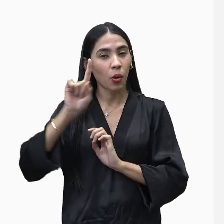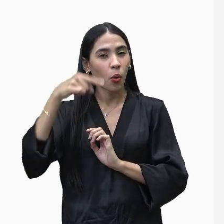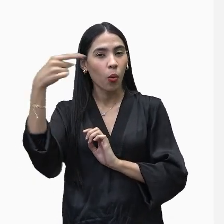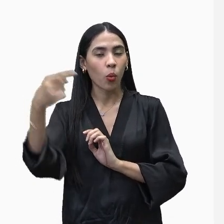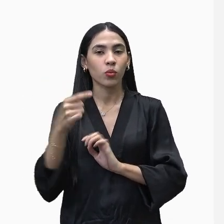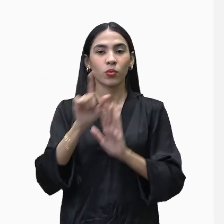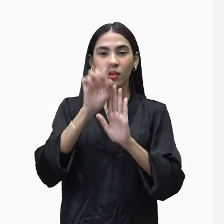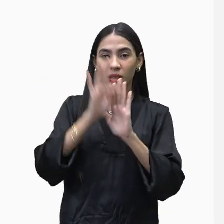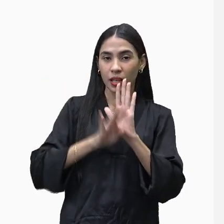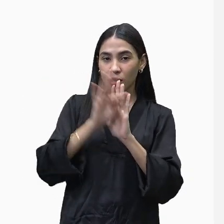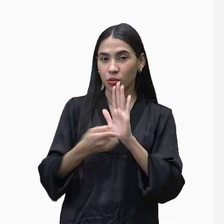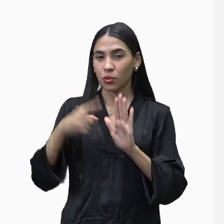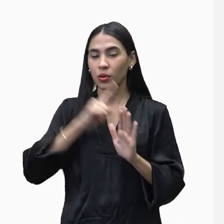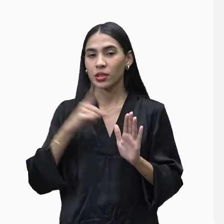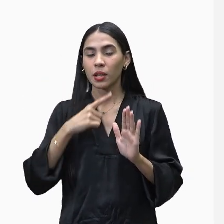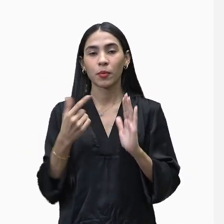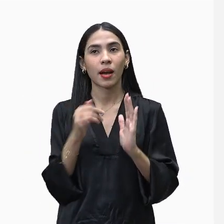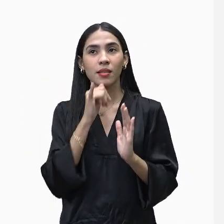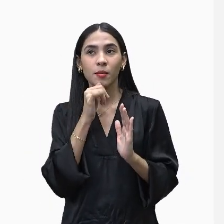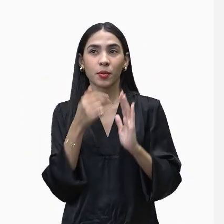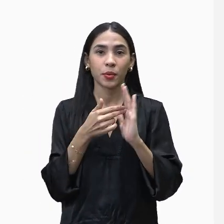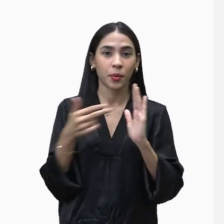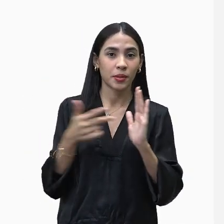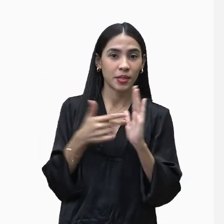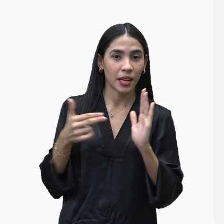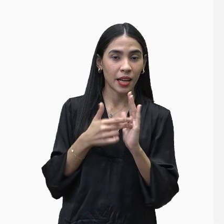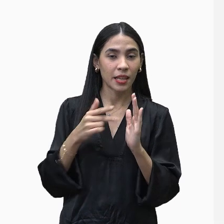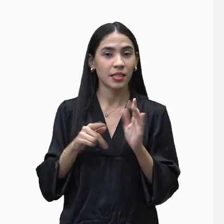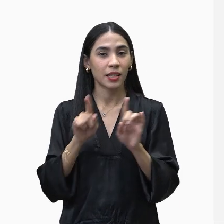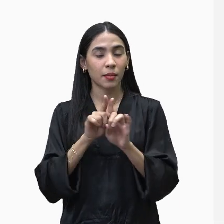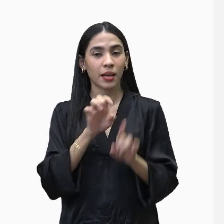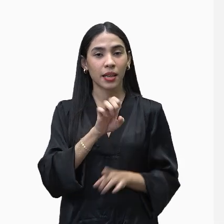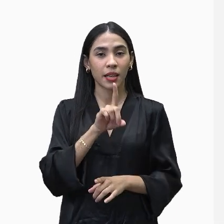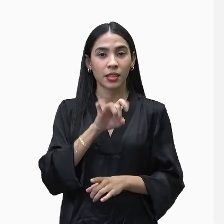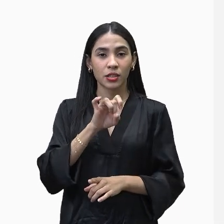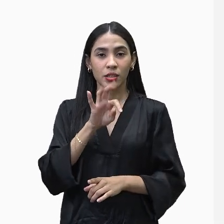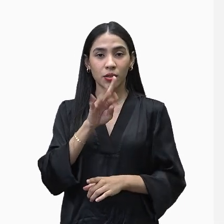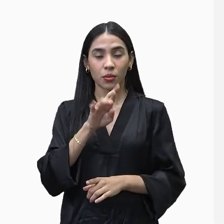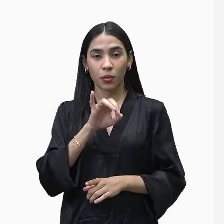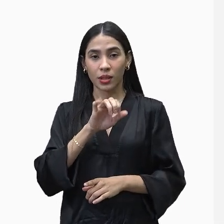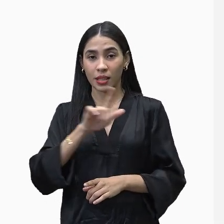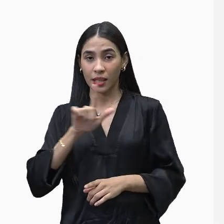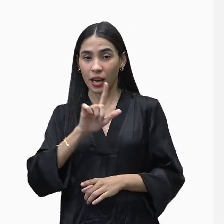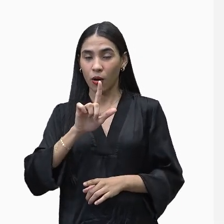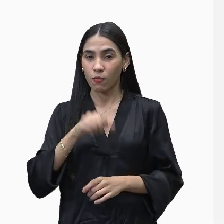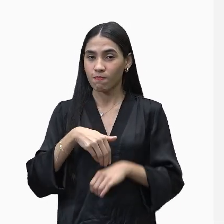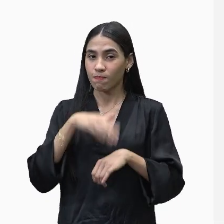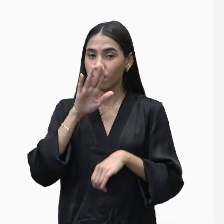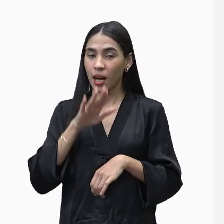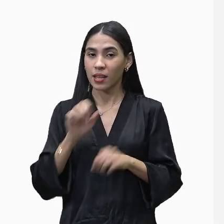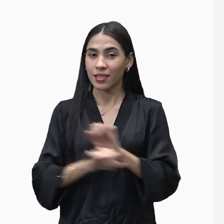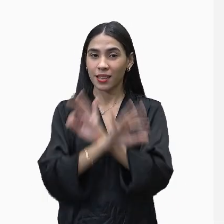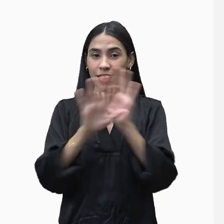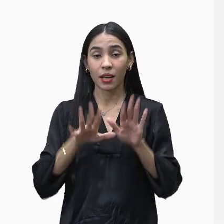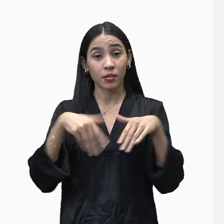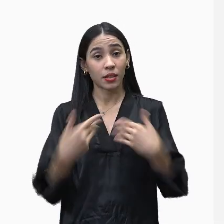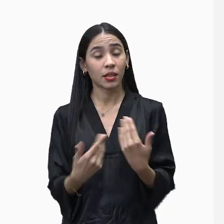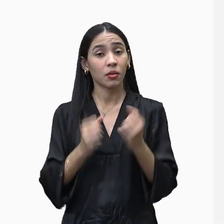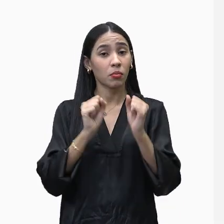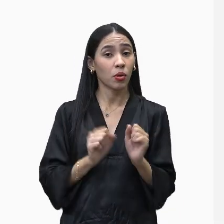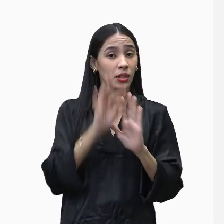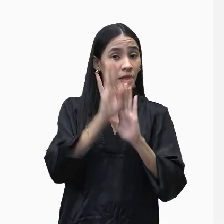que nós temos aí, como a notícia, certo? O editorial, mais expressivos. Então, nós podemos tornar